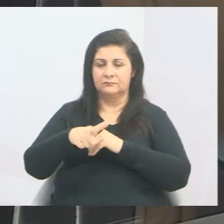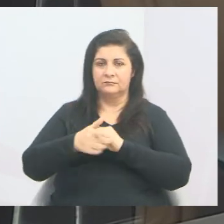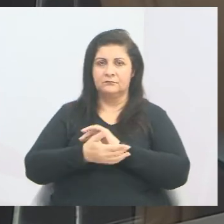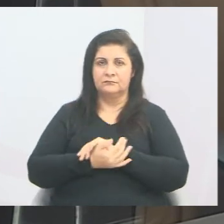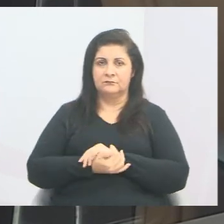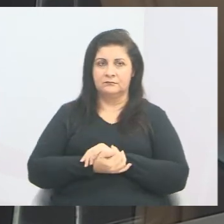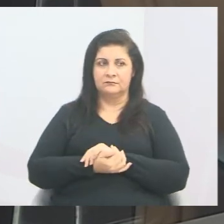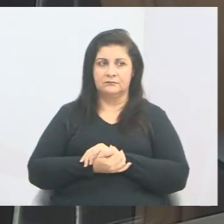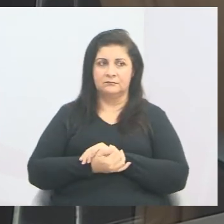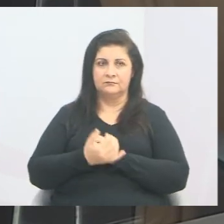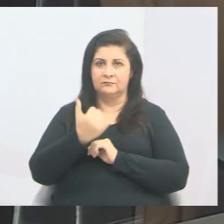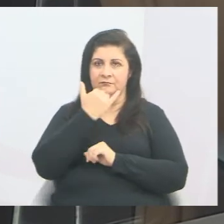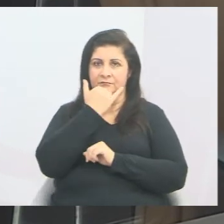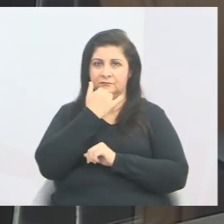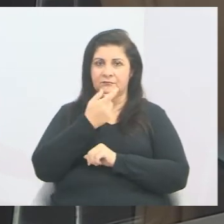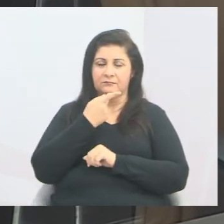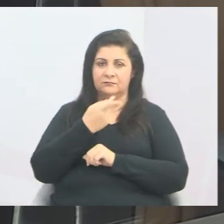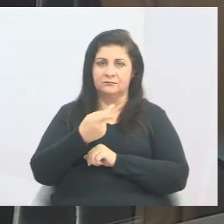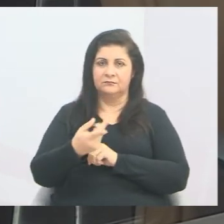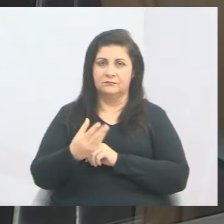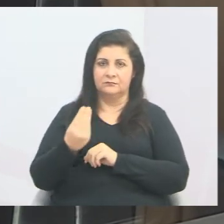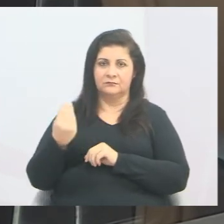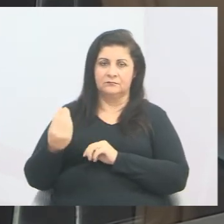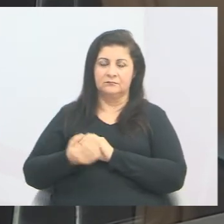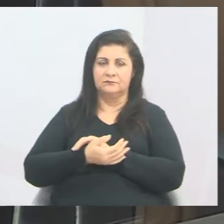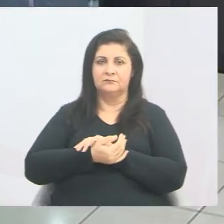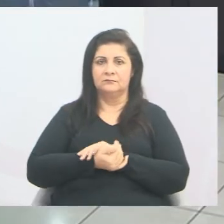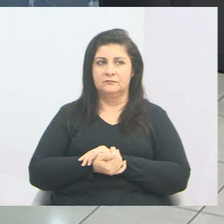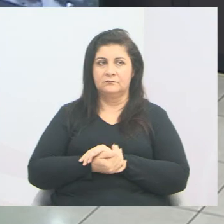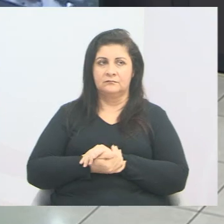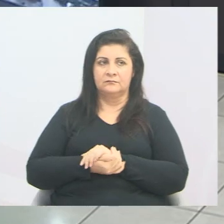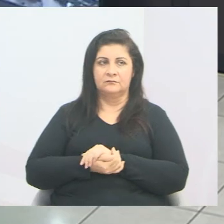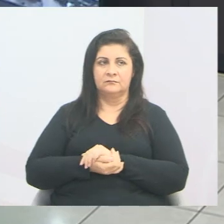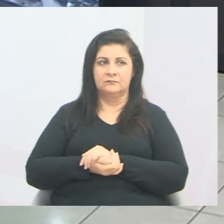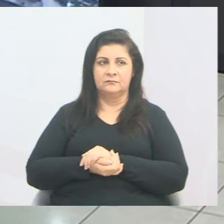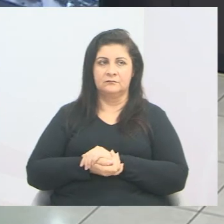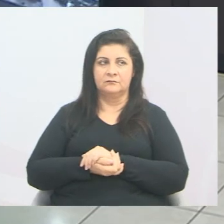E aí, desculpa ter extrapolado na minha fala.